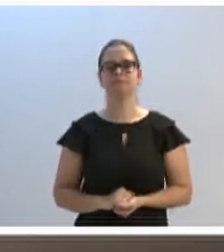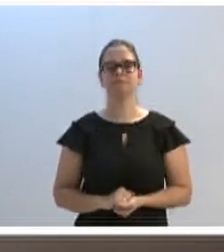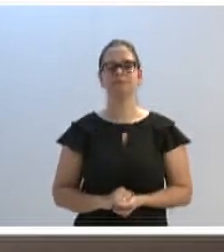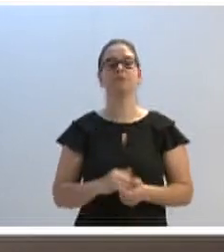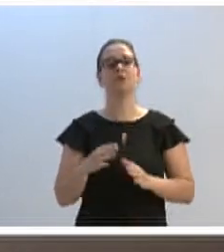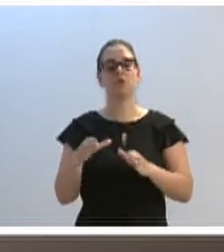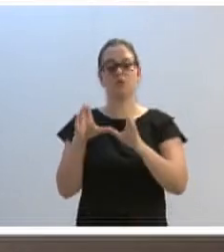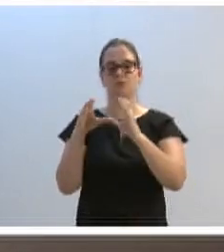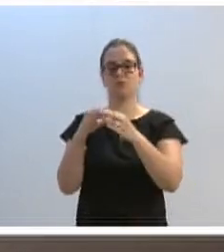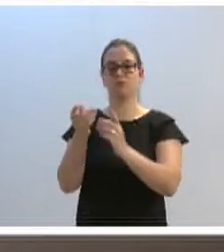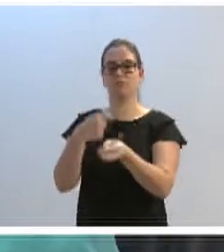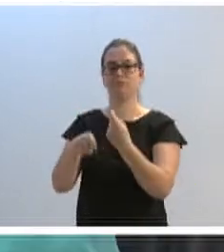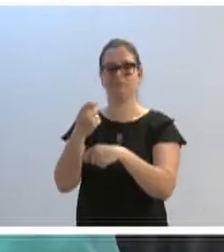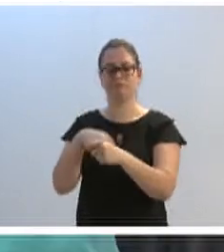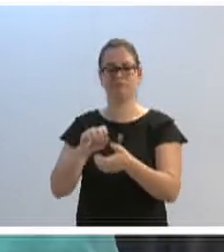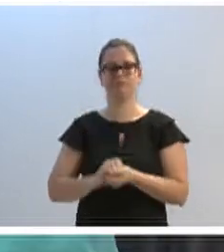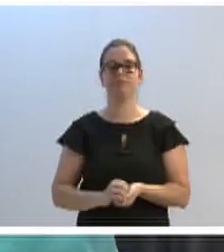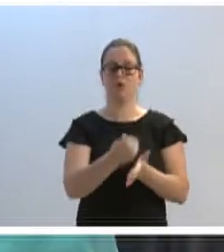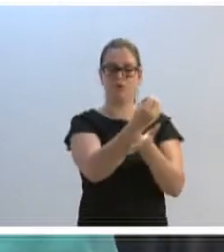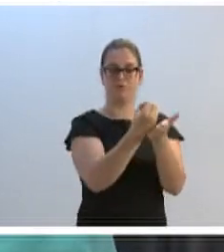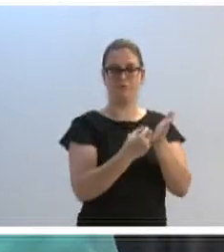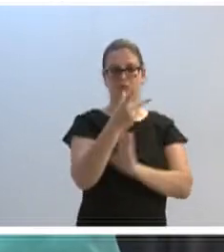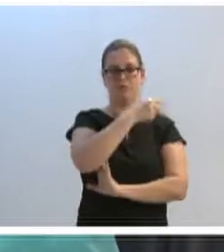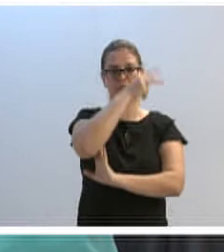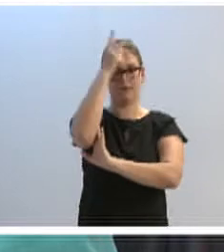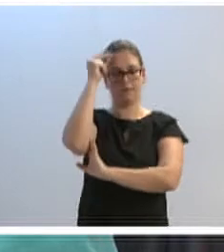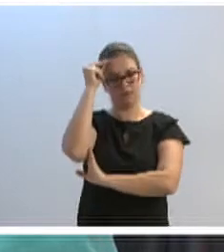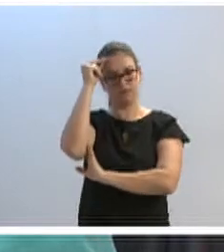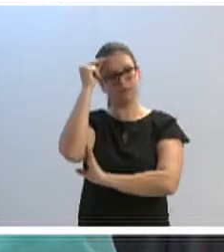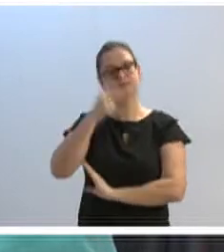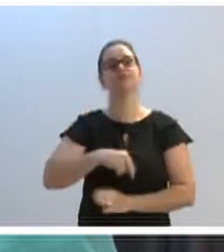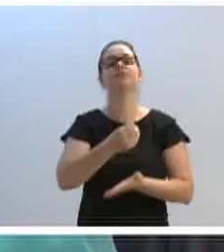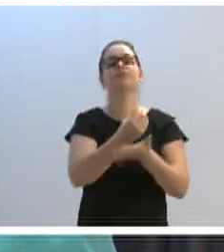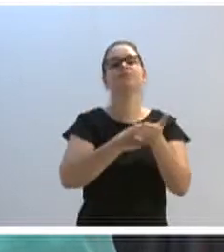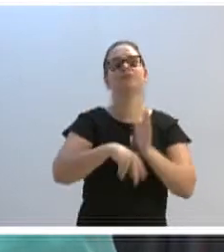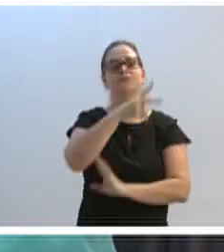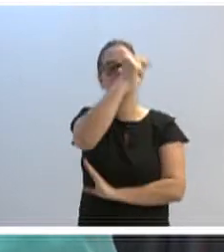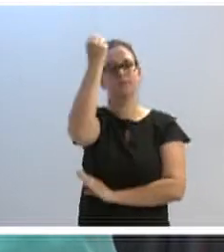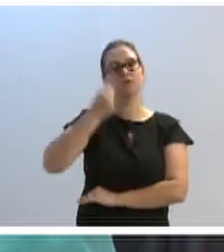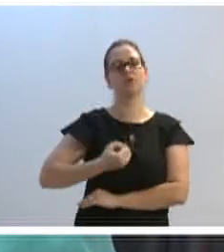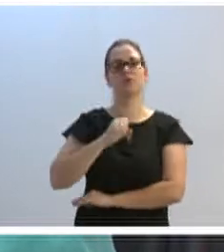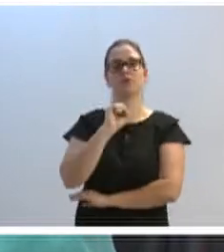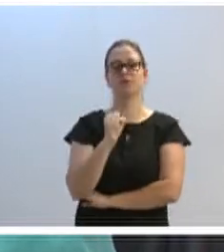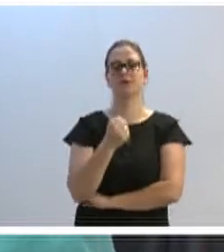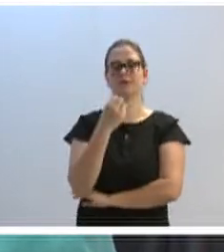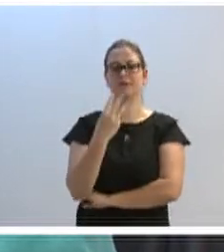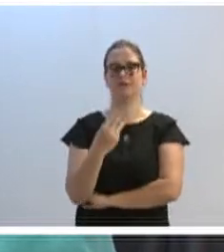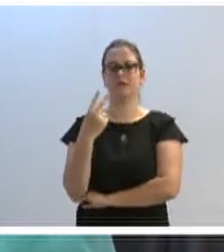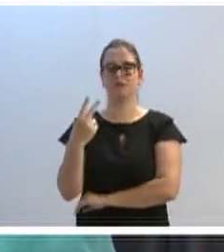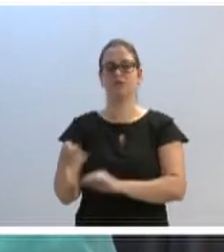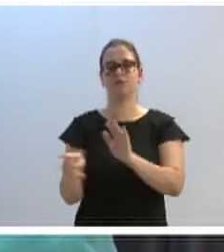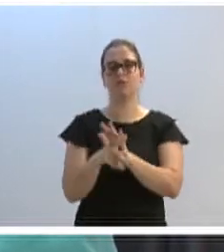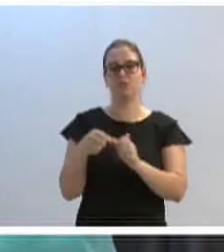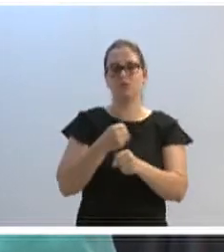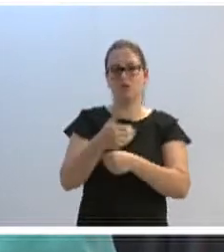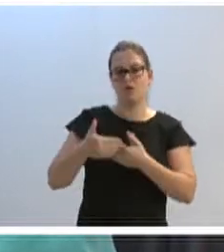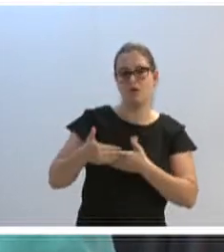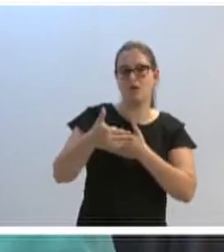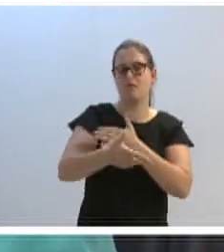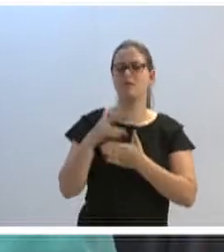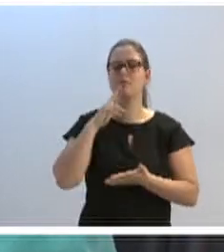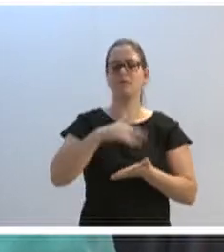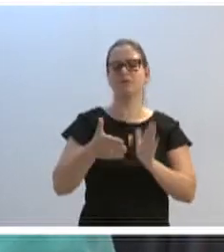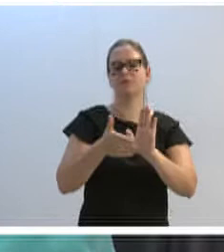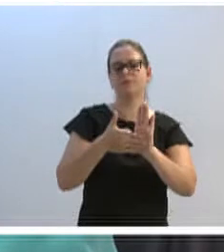A Comissão de Finanças. Ofício do Executivo. Ofício do Gabinete do Prefeito número 832 de 2018, em